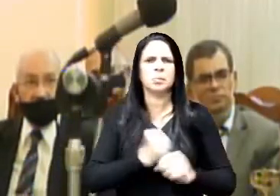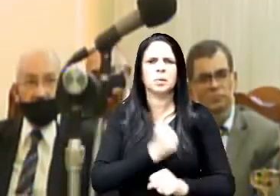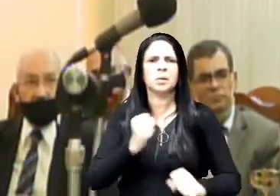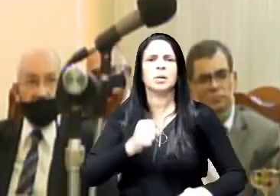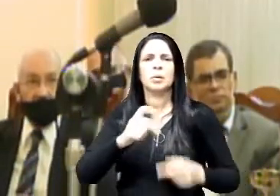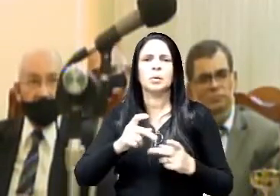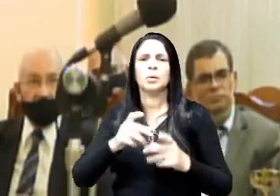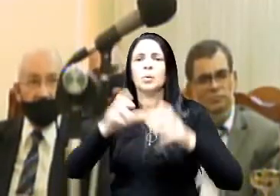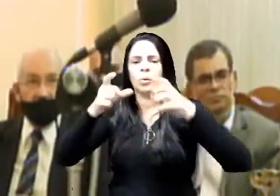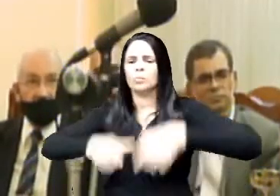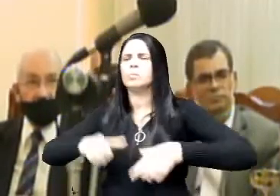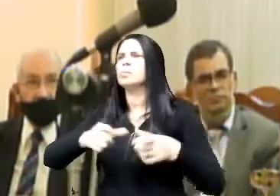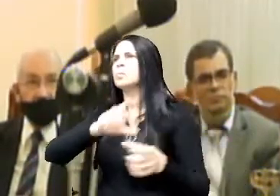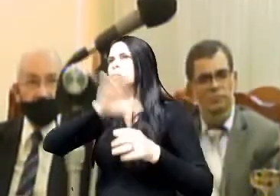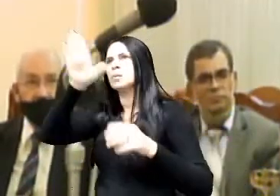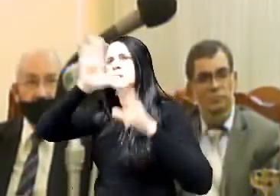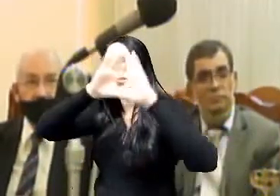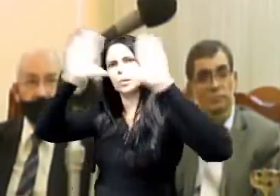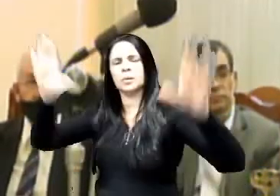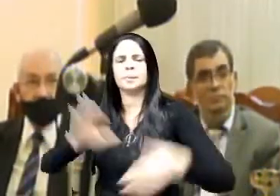vosso galardão.